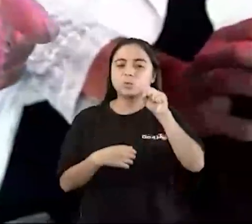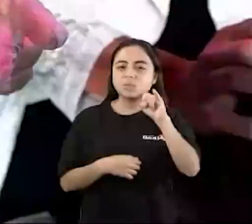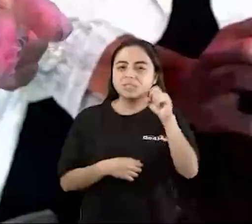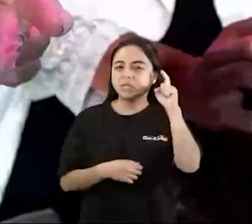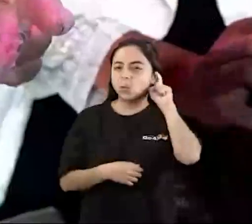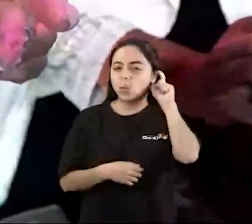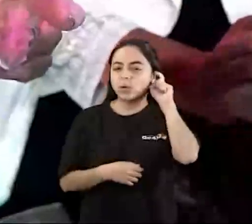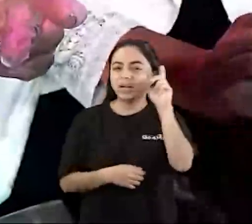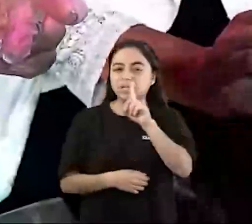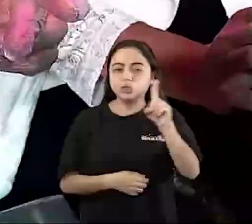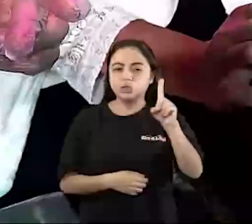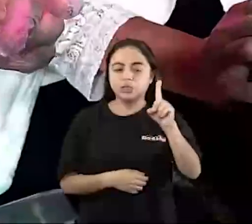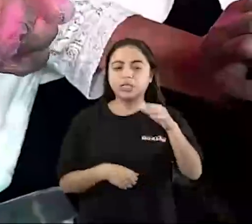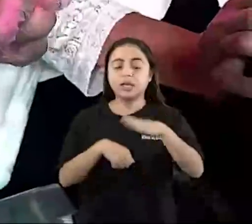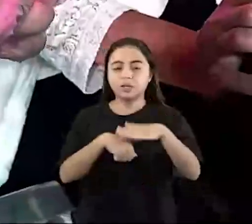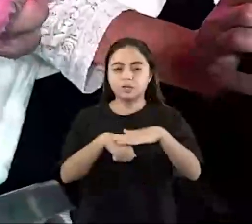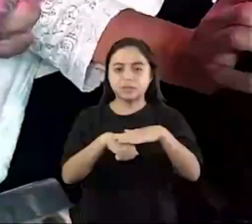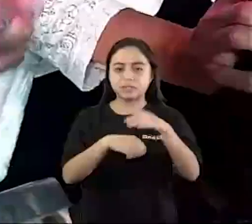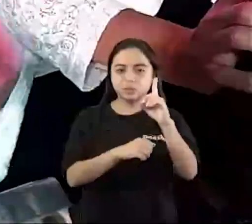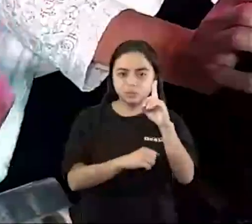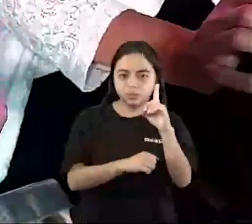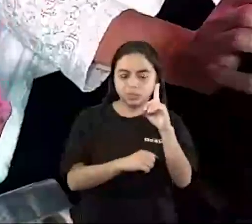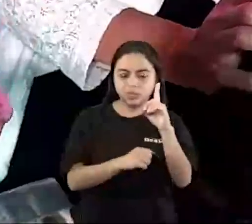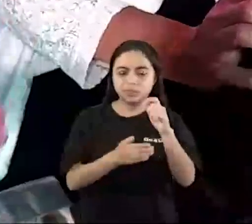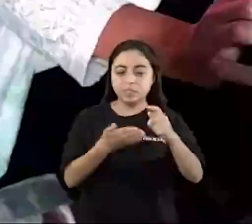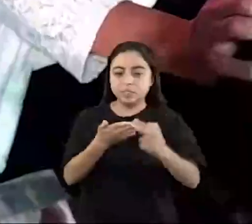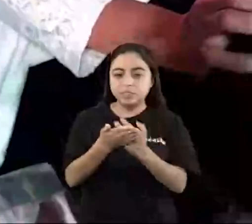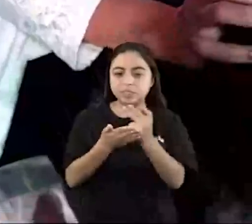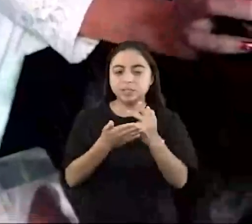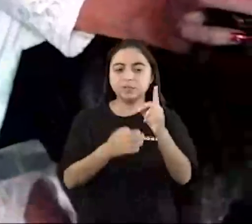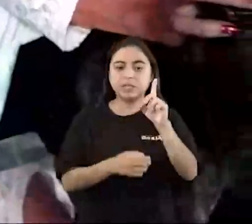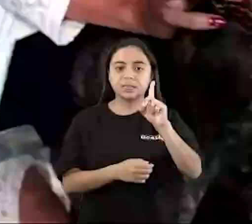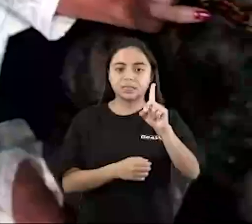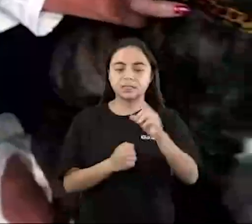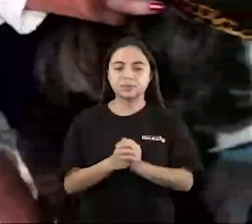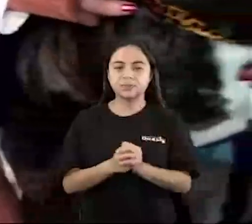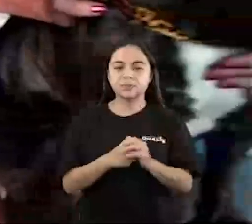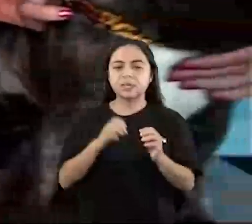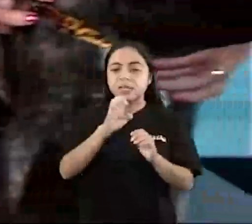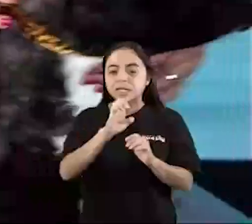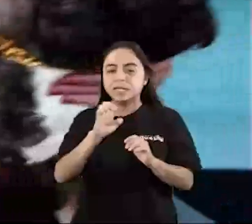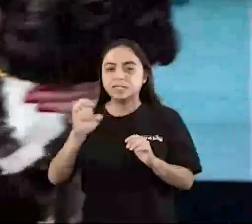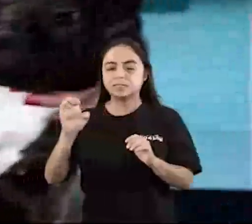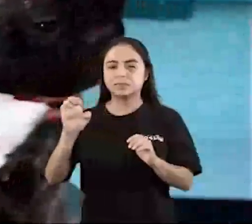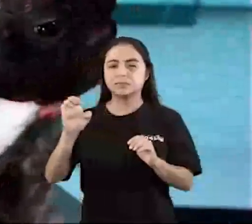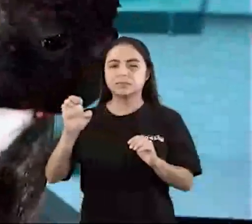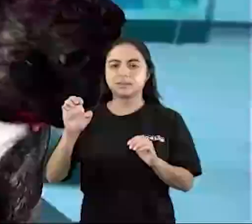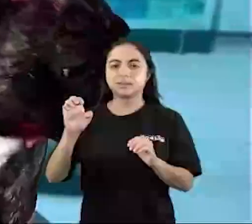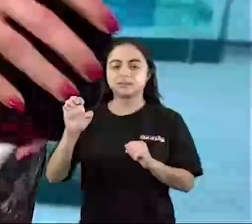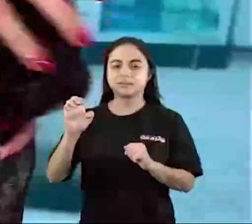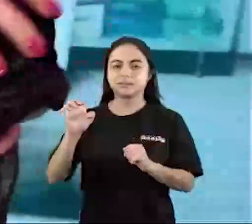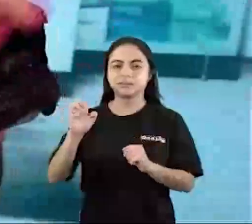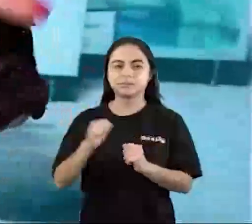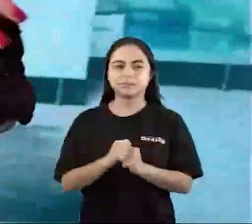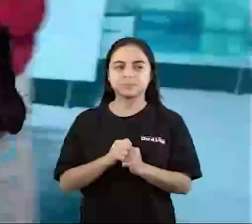com o próprio cerumen e faço um D. O outro lado, eu vou na orelha esquerda dela.